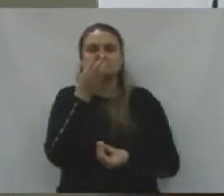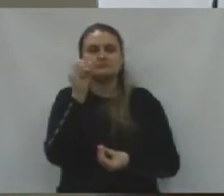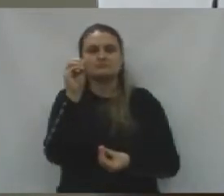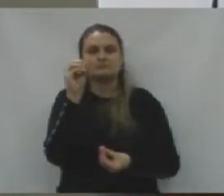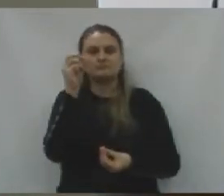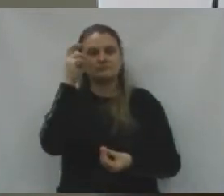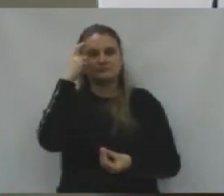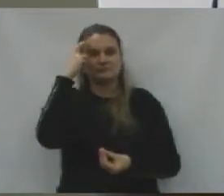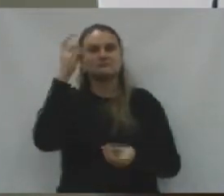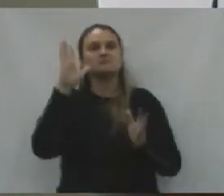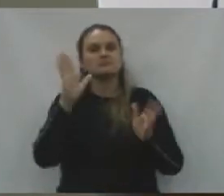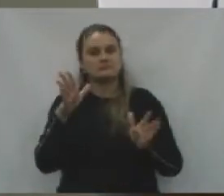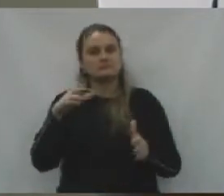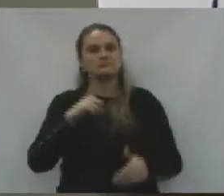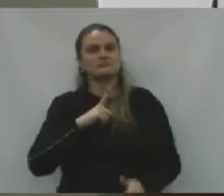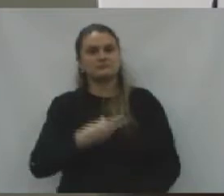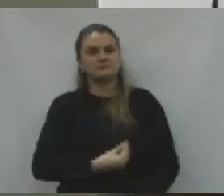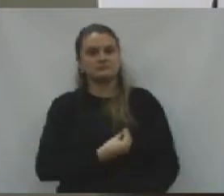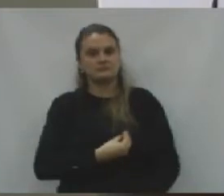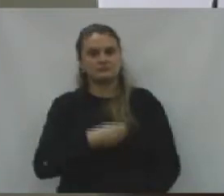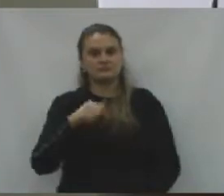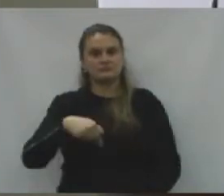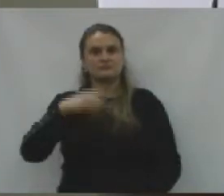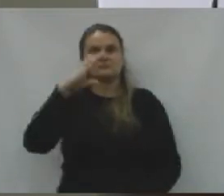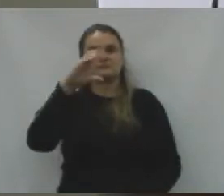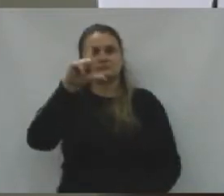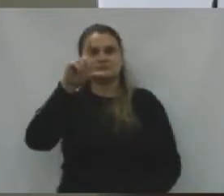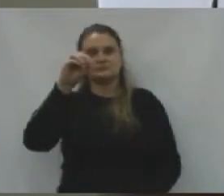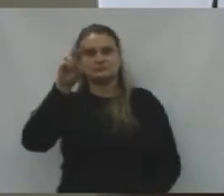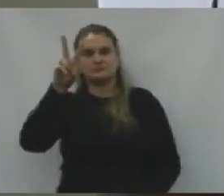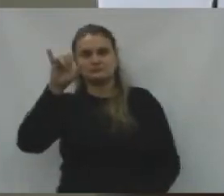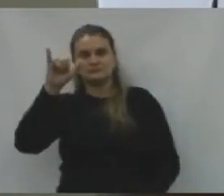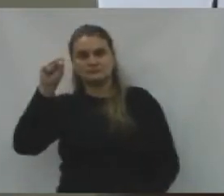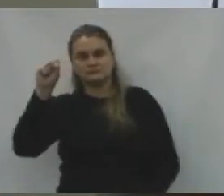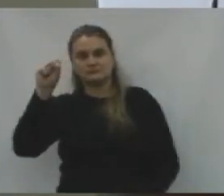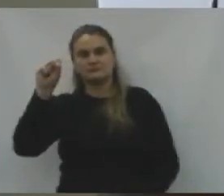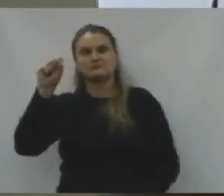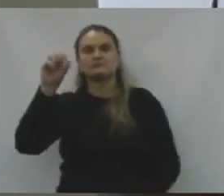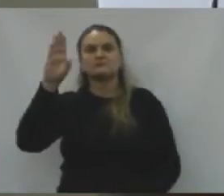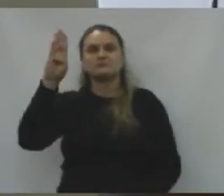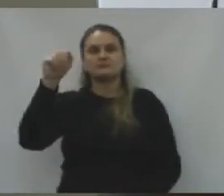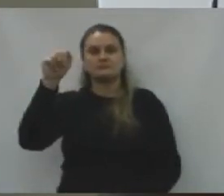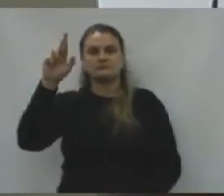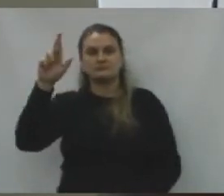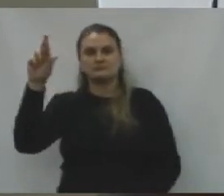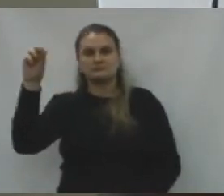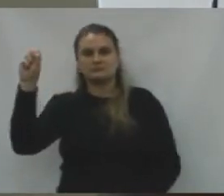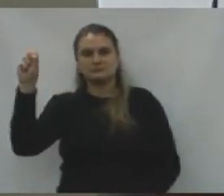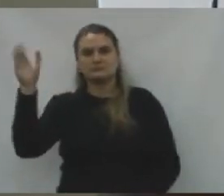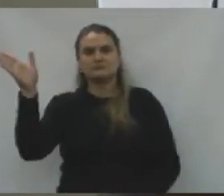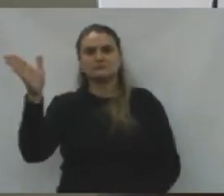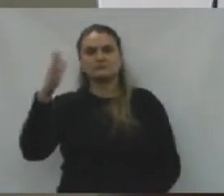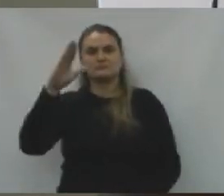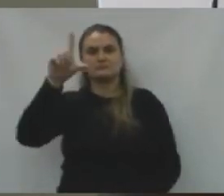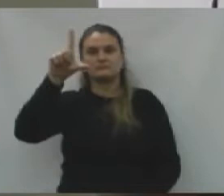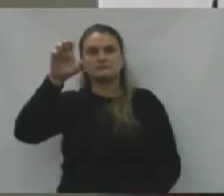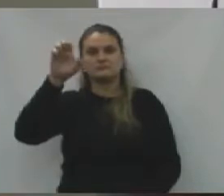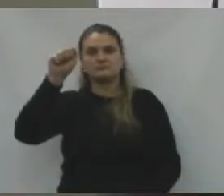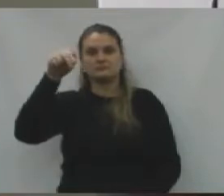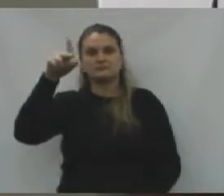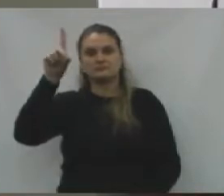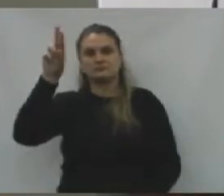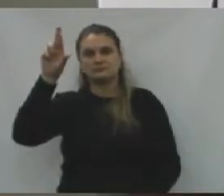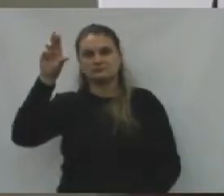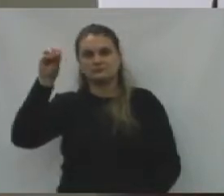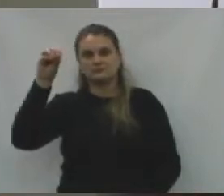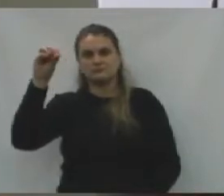mais eruditos, já esteve em União da Vitória. Clóvis de Barros Filho, Leandro Carnal e, esse ano,